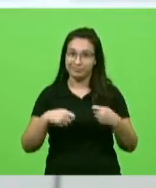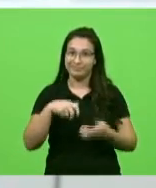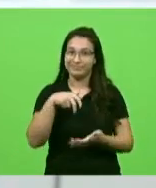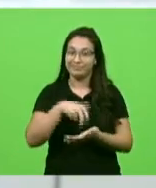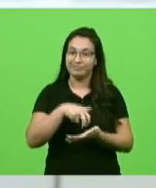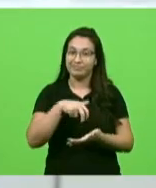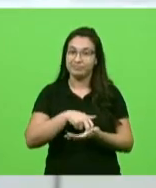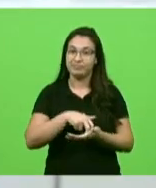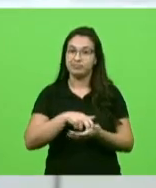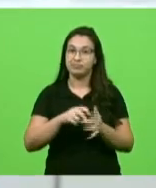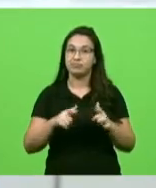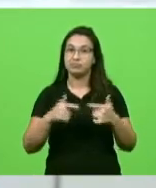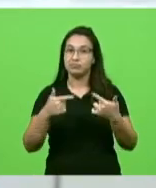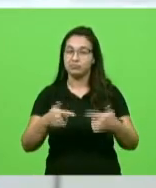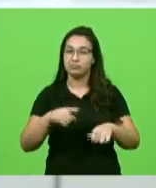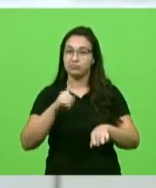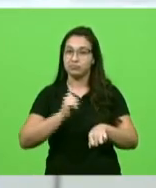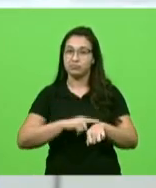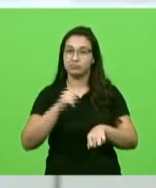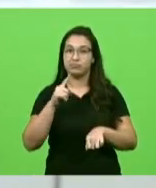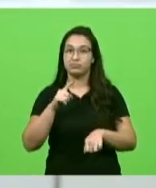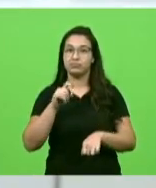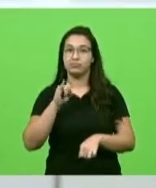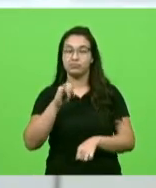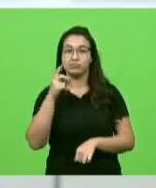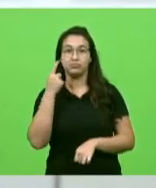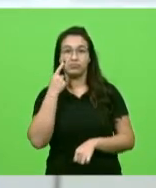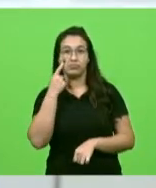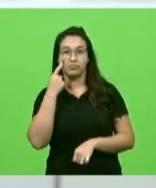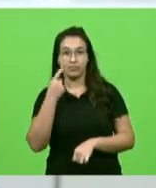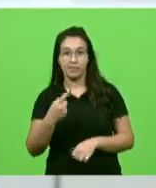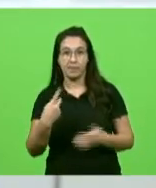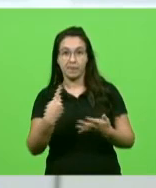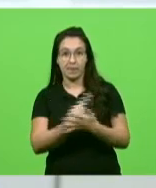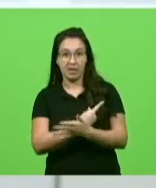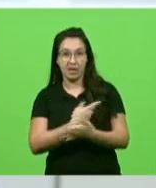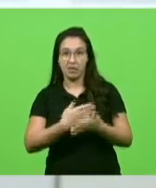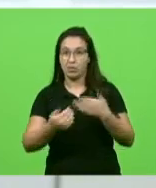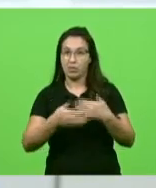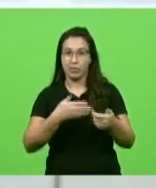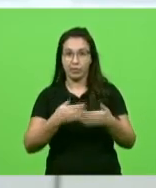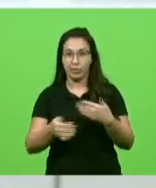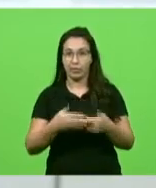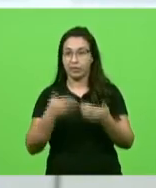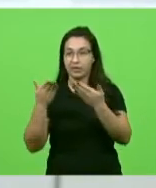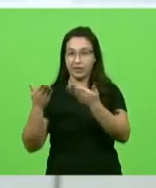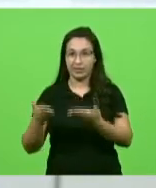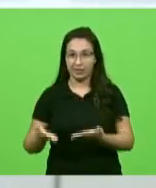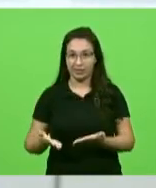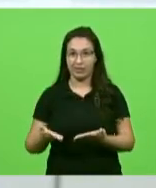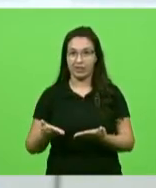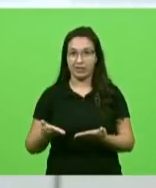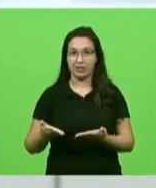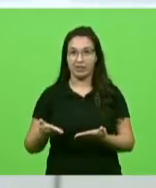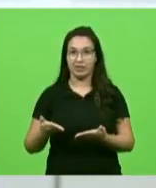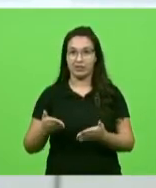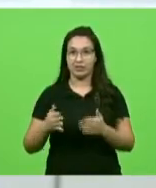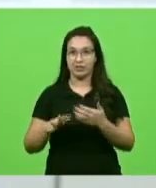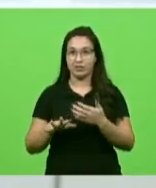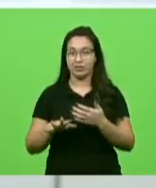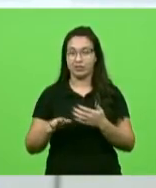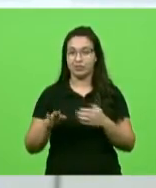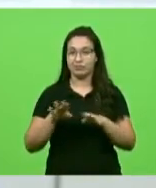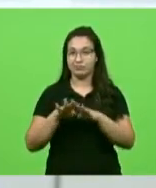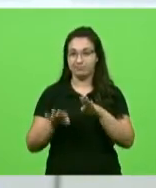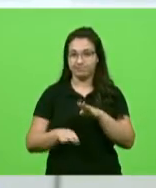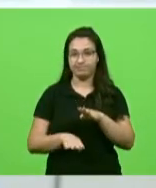constatar a existência de Conduta irregular praticada por qualquer agente no exercício de suas funções na qual